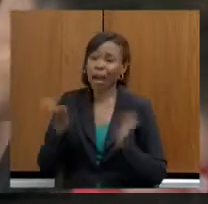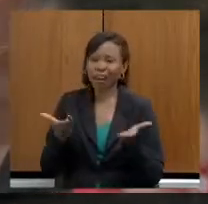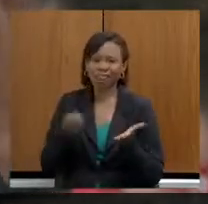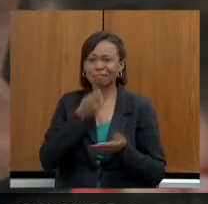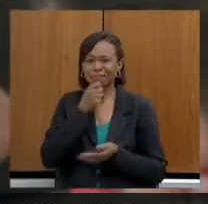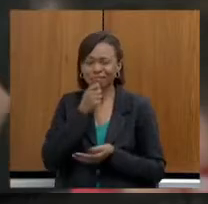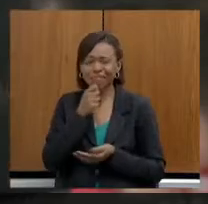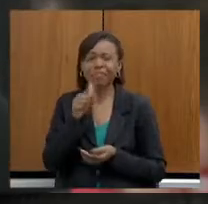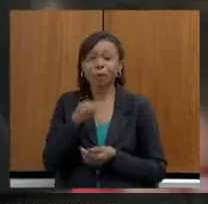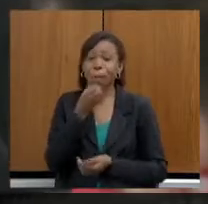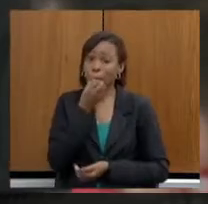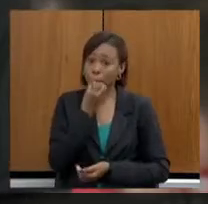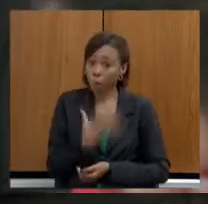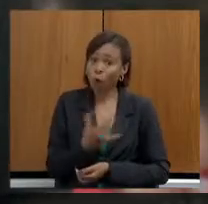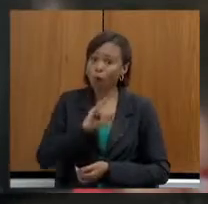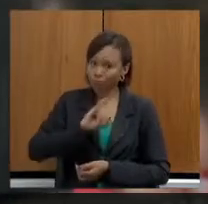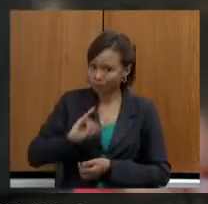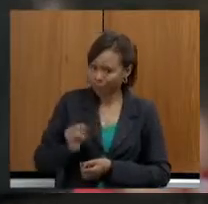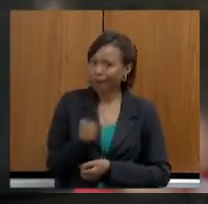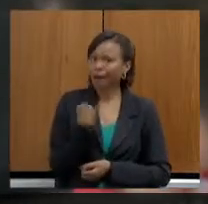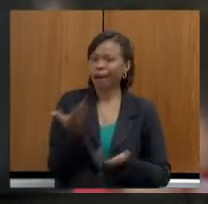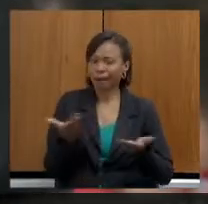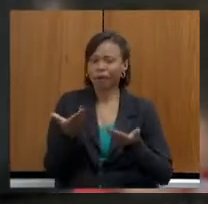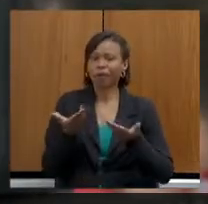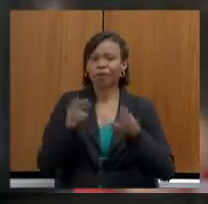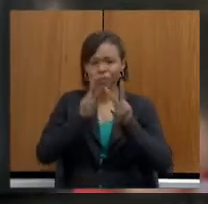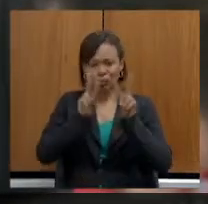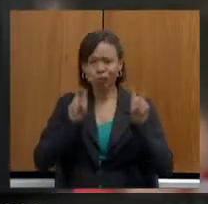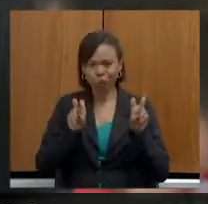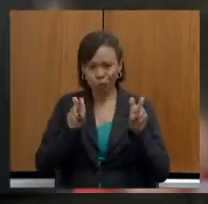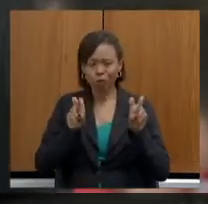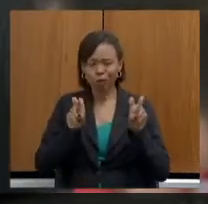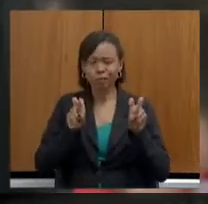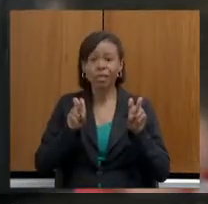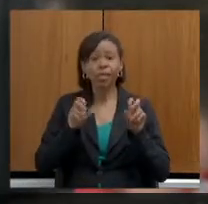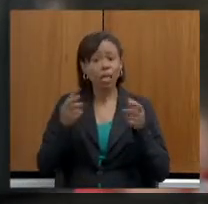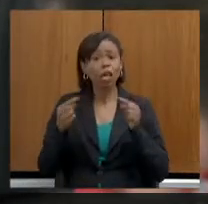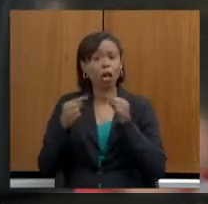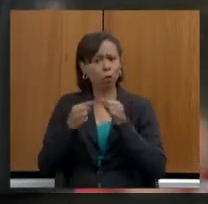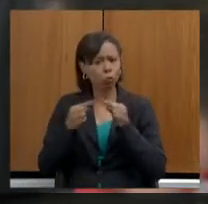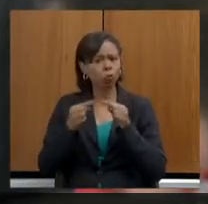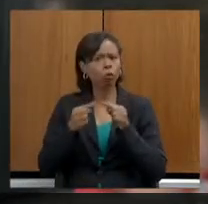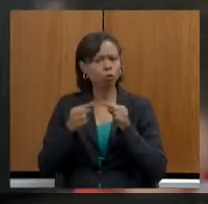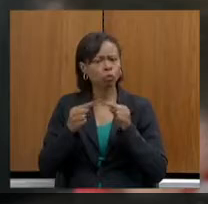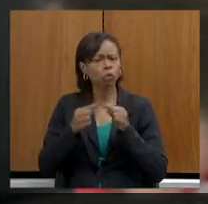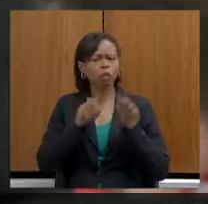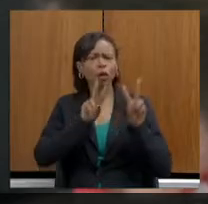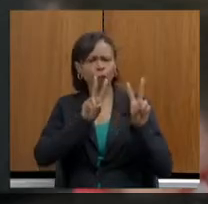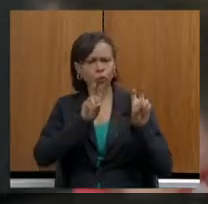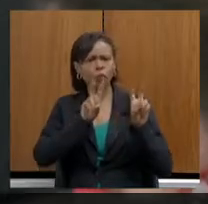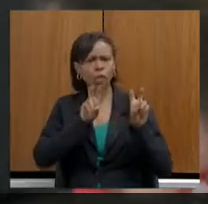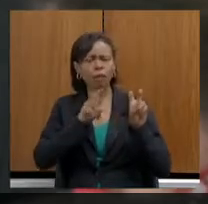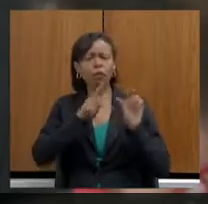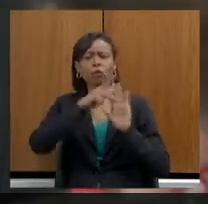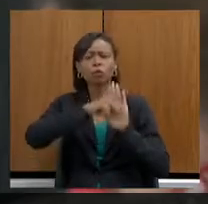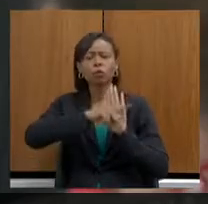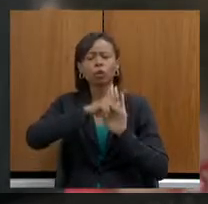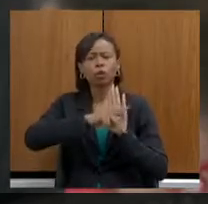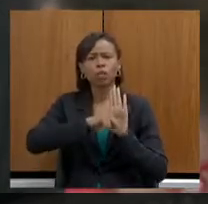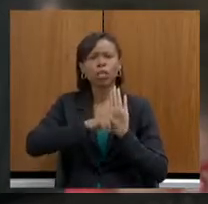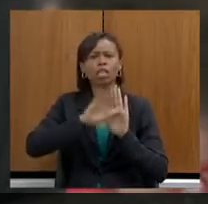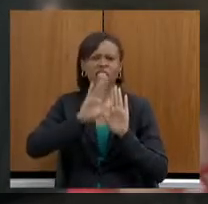assim é muito bom a oportunidade de falar com vocês a respeito dele tem tudo a ver viu Deputado com o tema do projeto